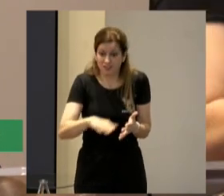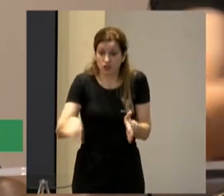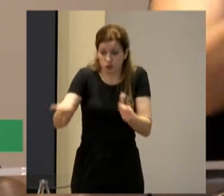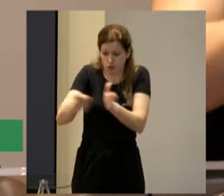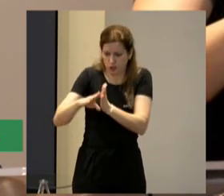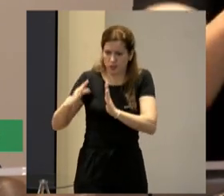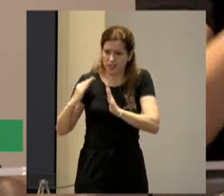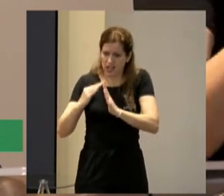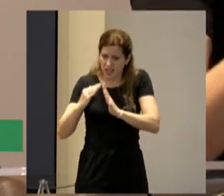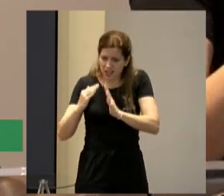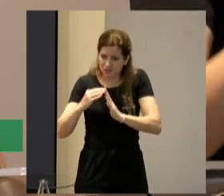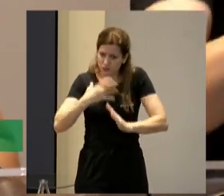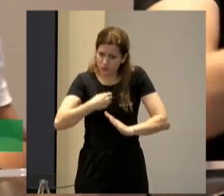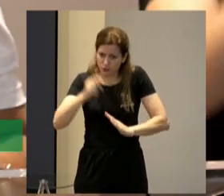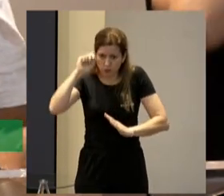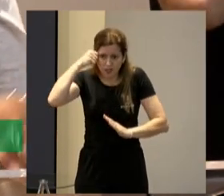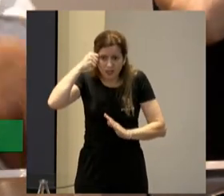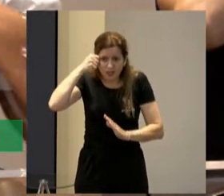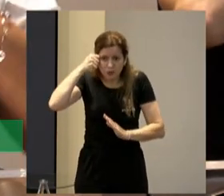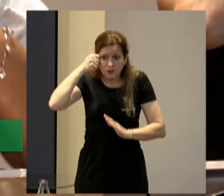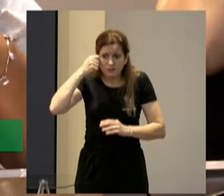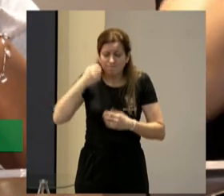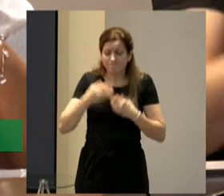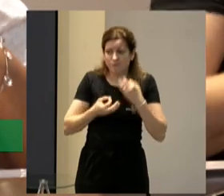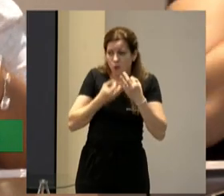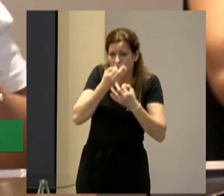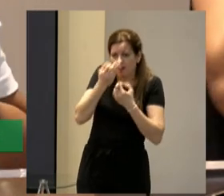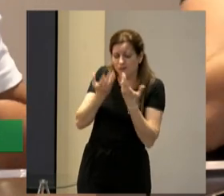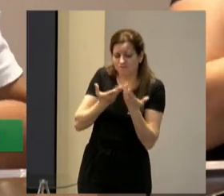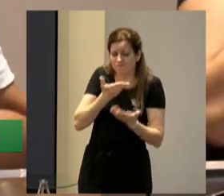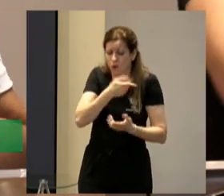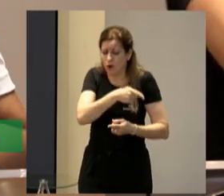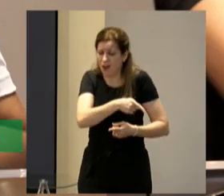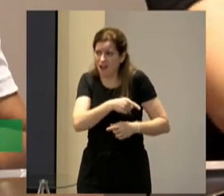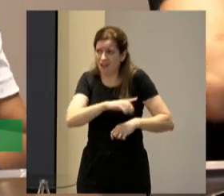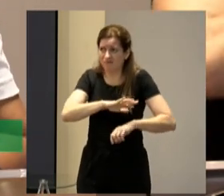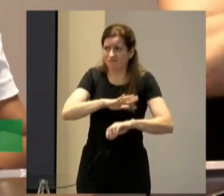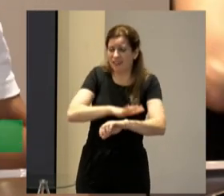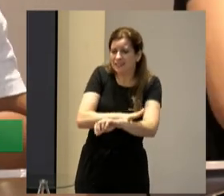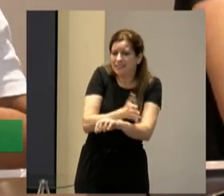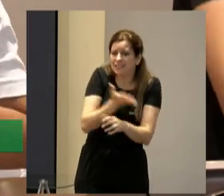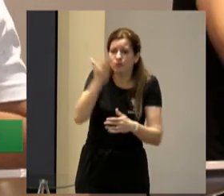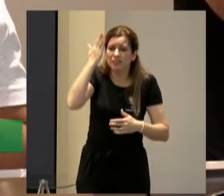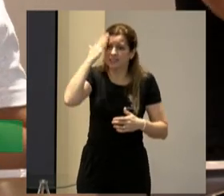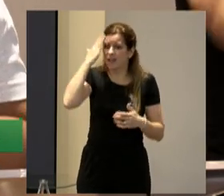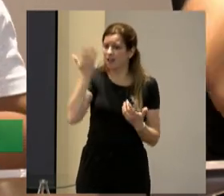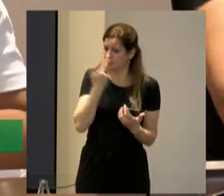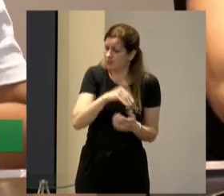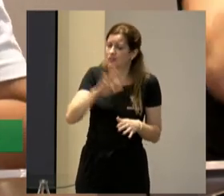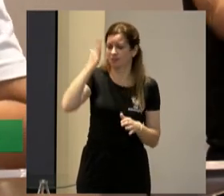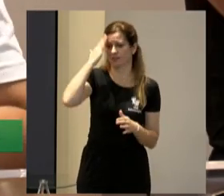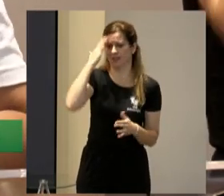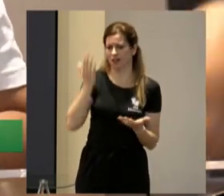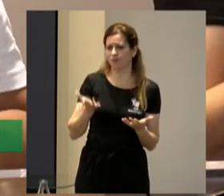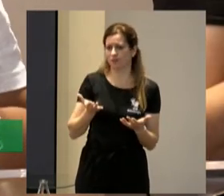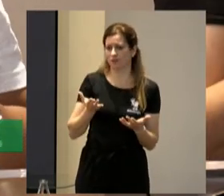mãe e para o pai o que tem acontecido. Então, eu sou uma menina de uma escola primária que me lembro